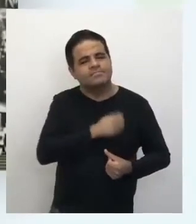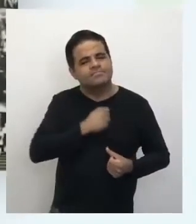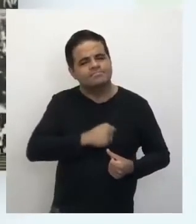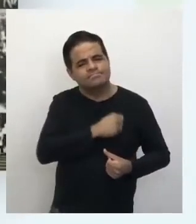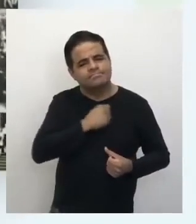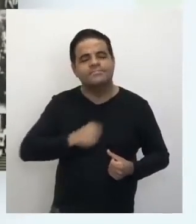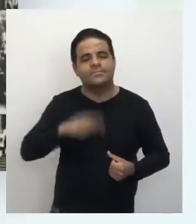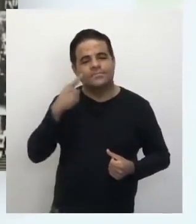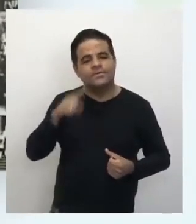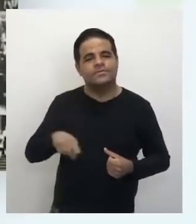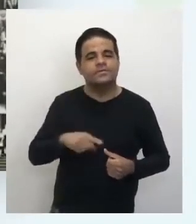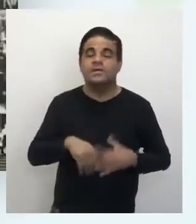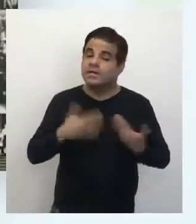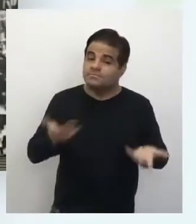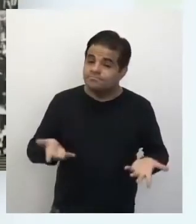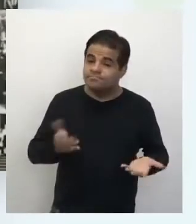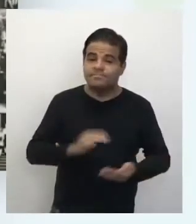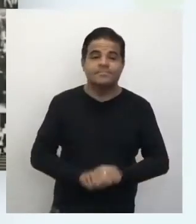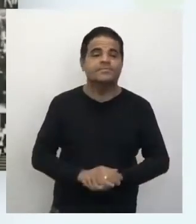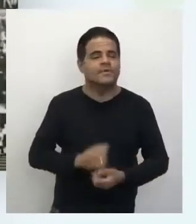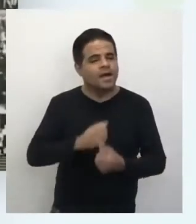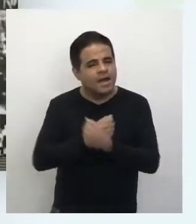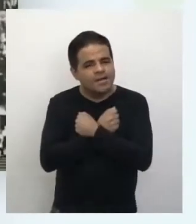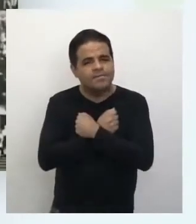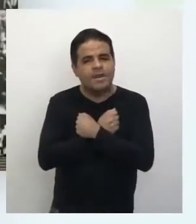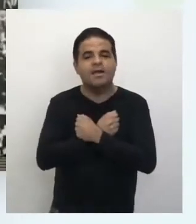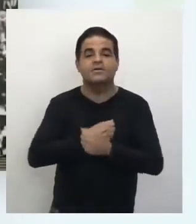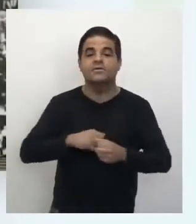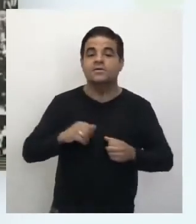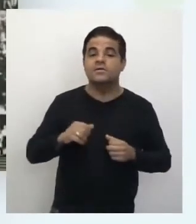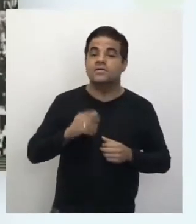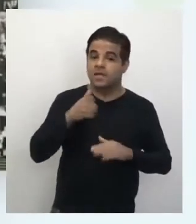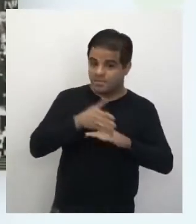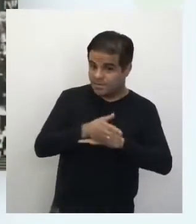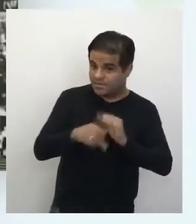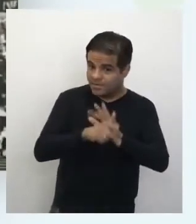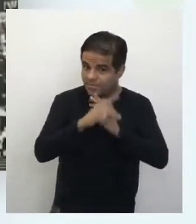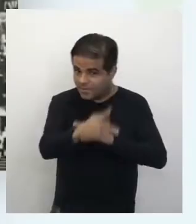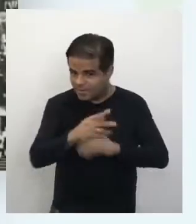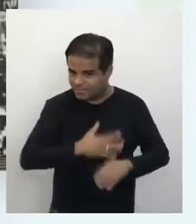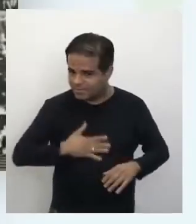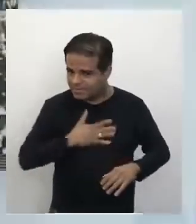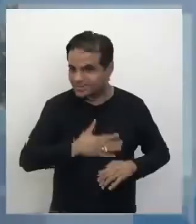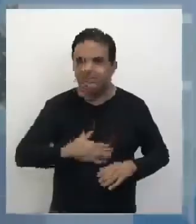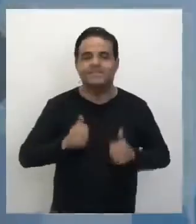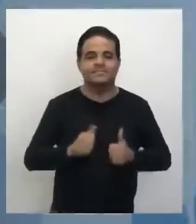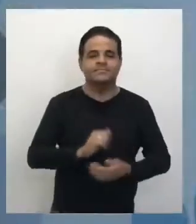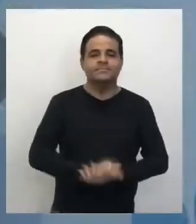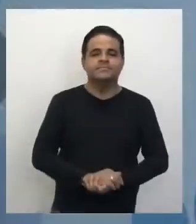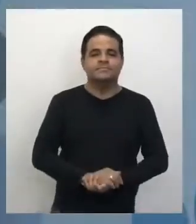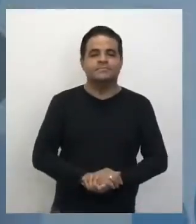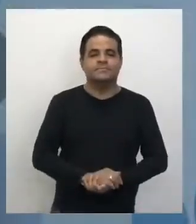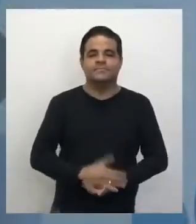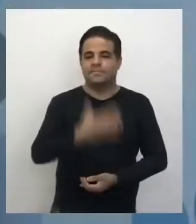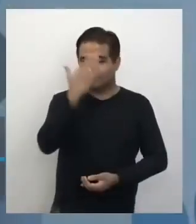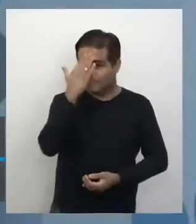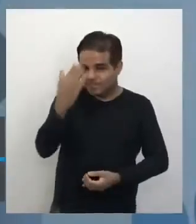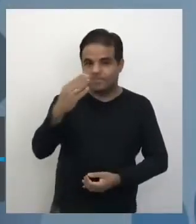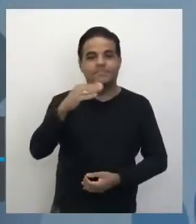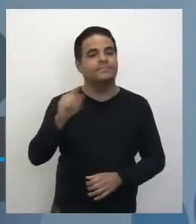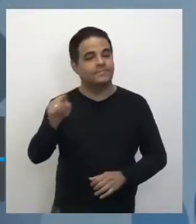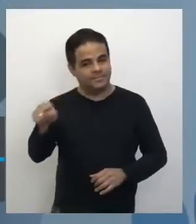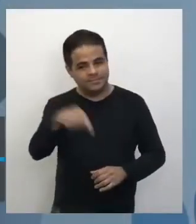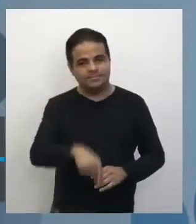saudade. Então, é isso. Um grande abraço. Obrigado por me deixar participar da sua aula, professor. Valeu. Tchau, tchau. Obrigado, Mauro, por